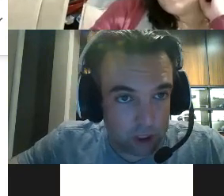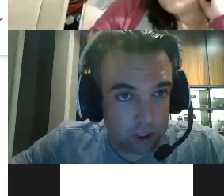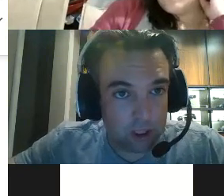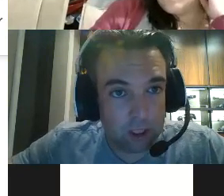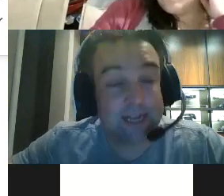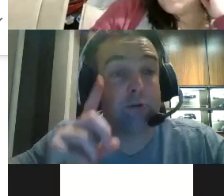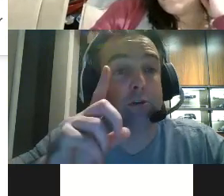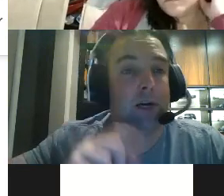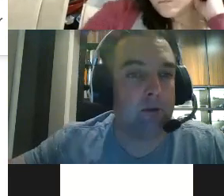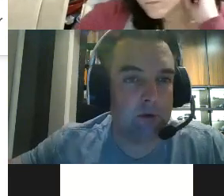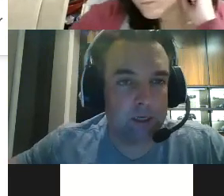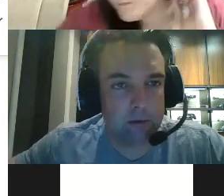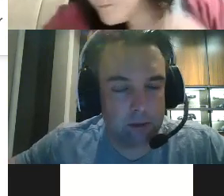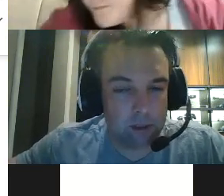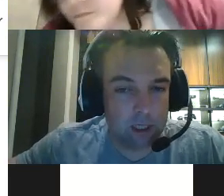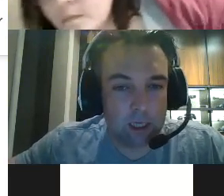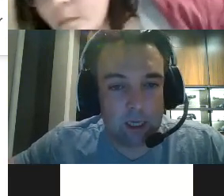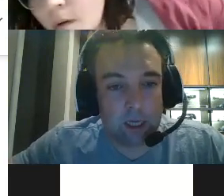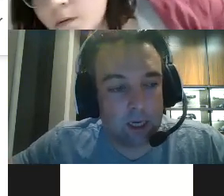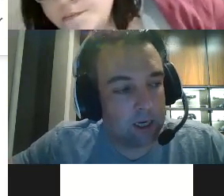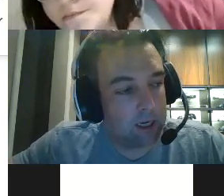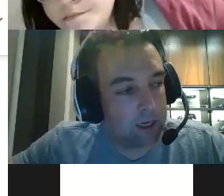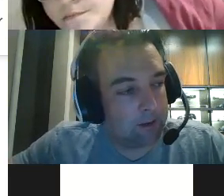Tucci. Carlos Eduardo Morelli Tucci.